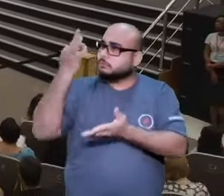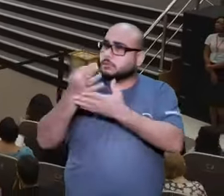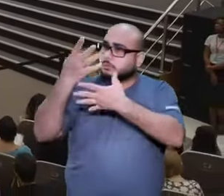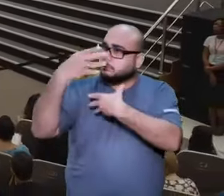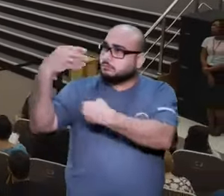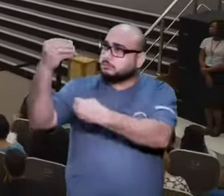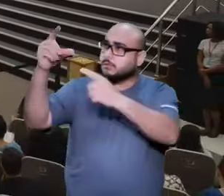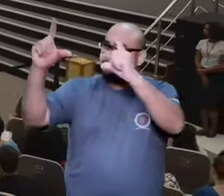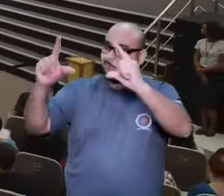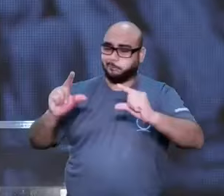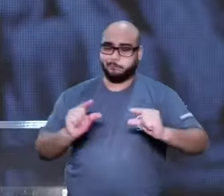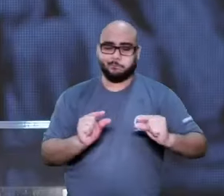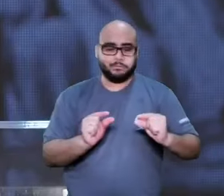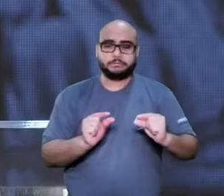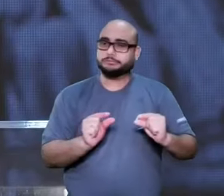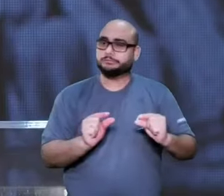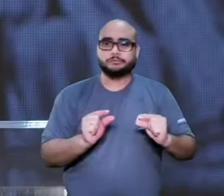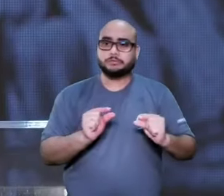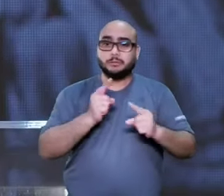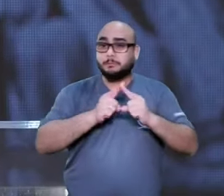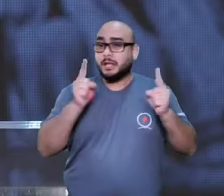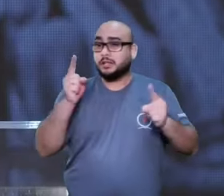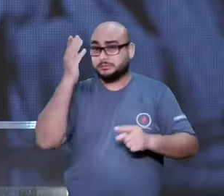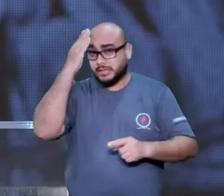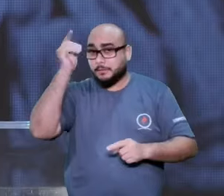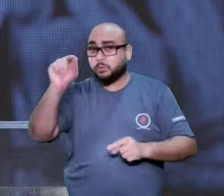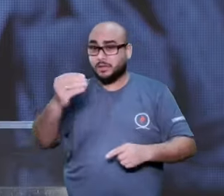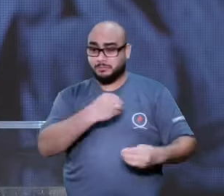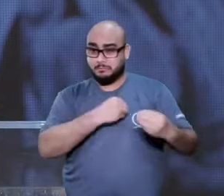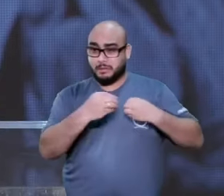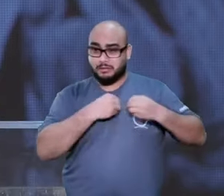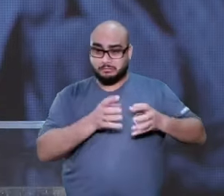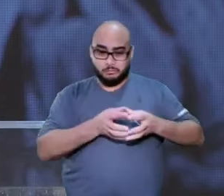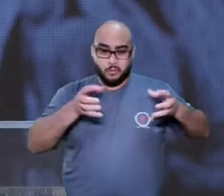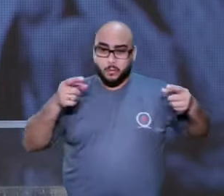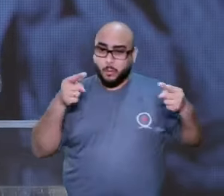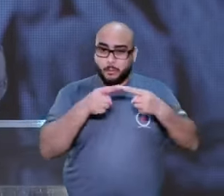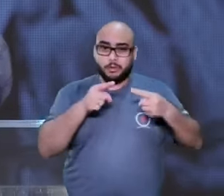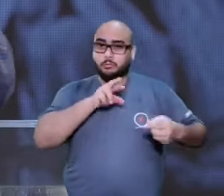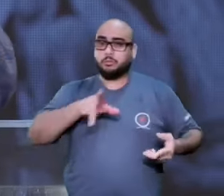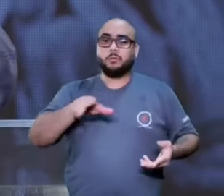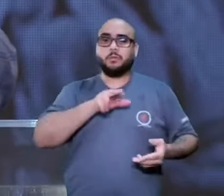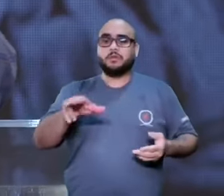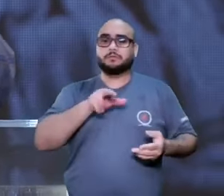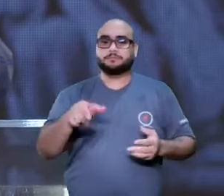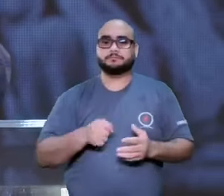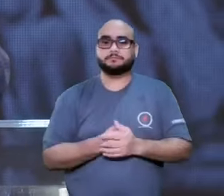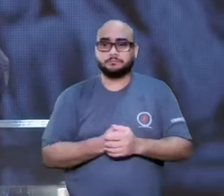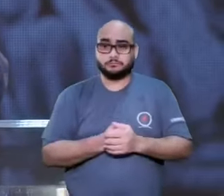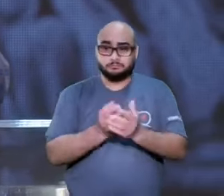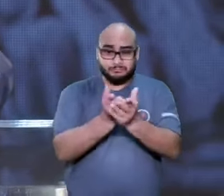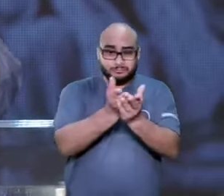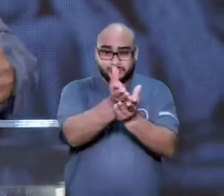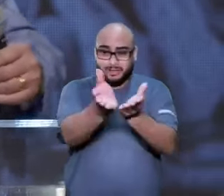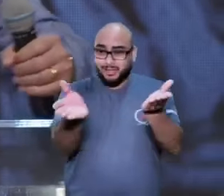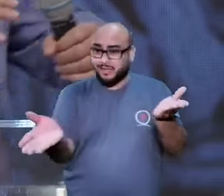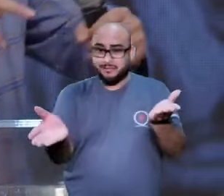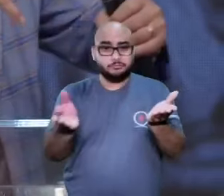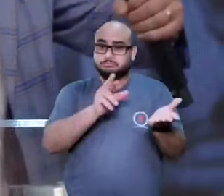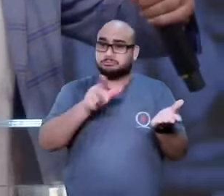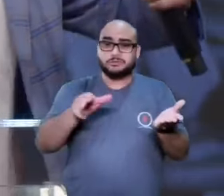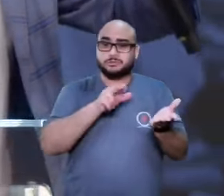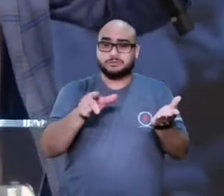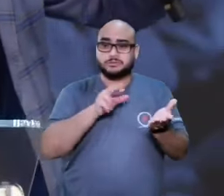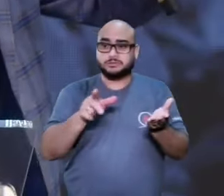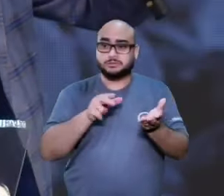tem nada a ver com Pecado com falta de comunhão e com desvio na fé é